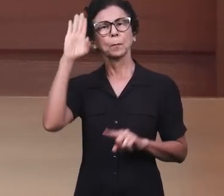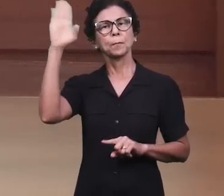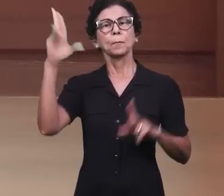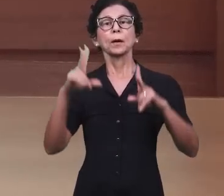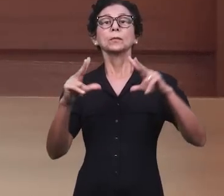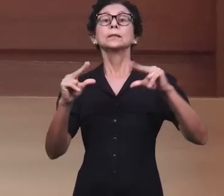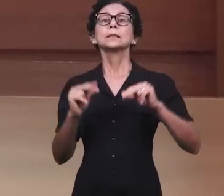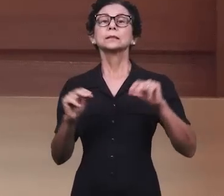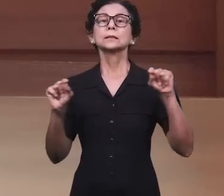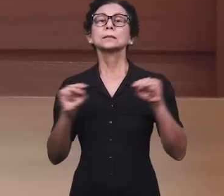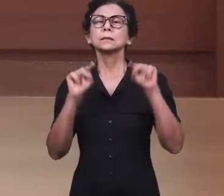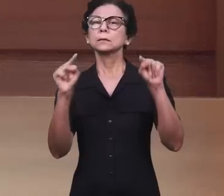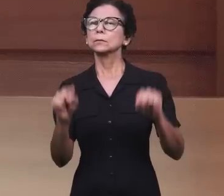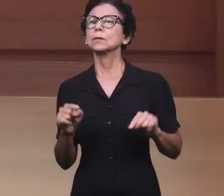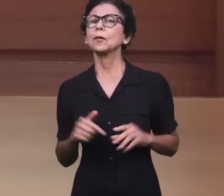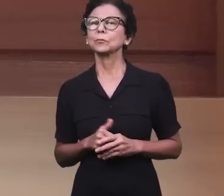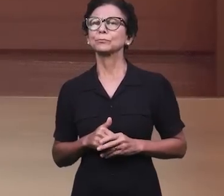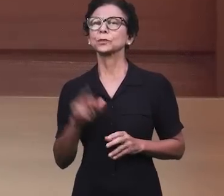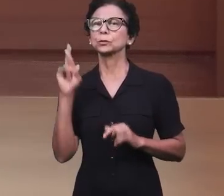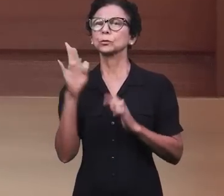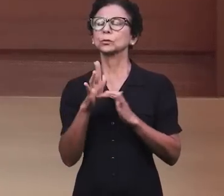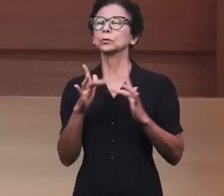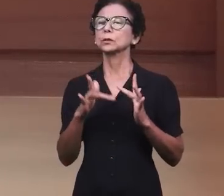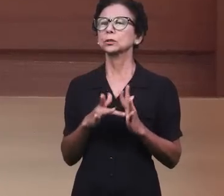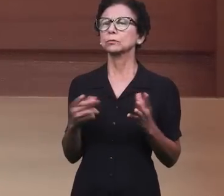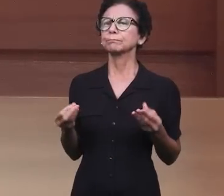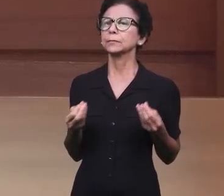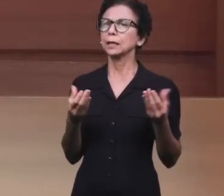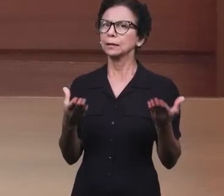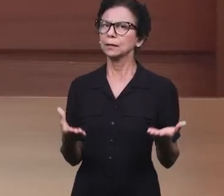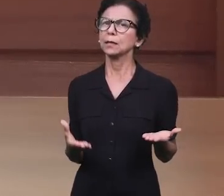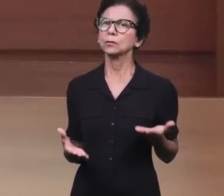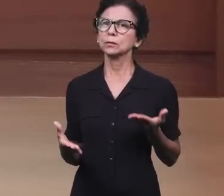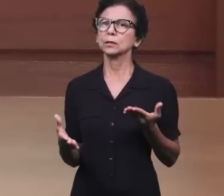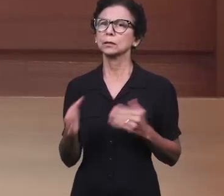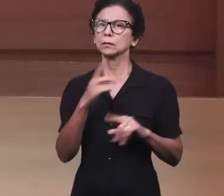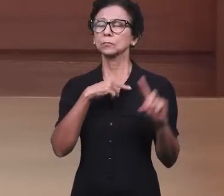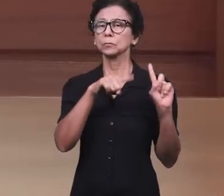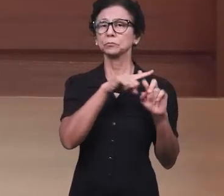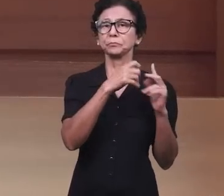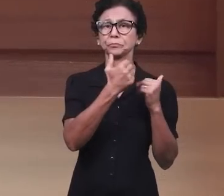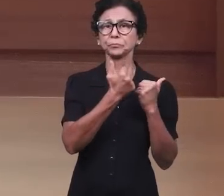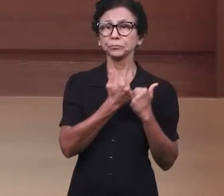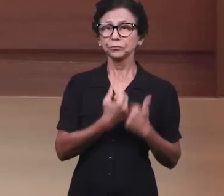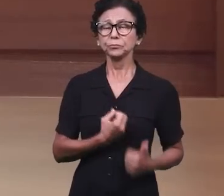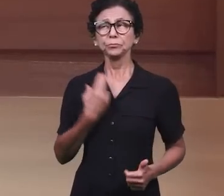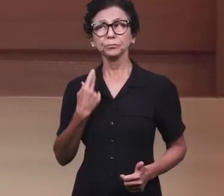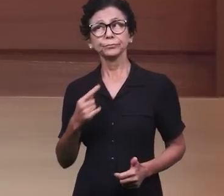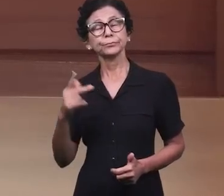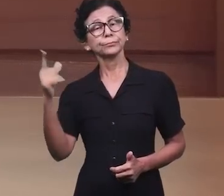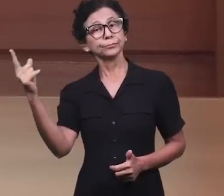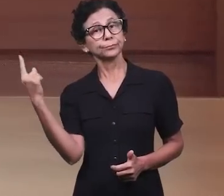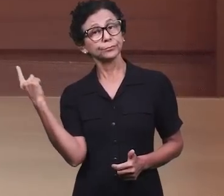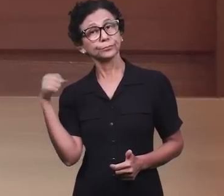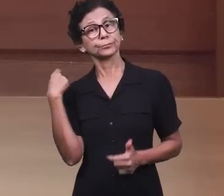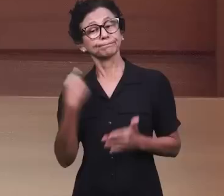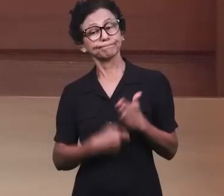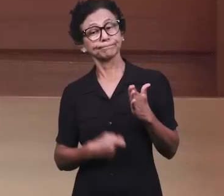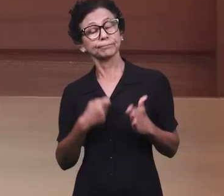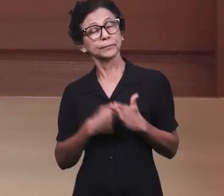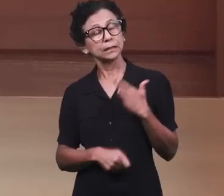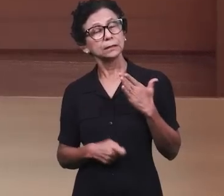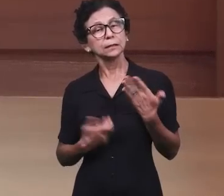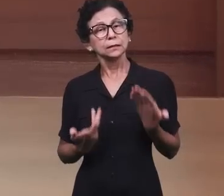grande herança que nós temos é aquela deixada pelo Senhor Jesus, que nos vai dar a eternidade. É por essa que nós estamos lutando.